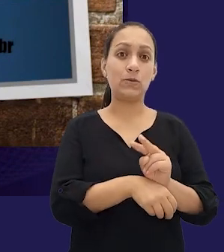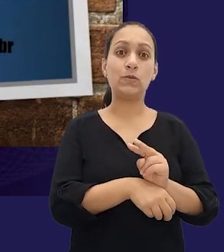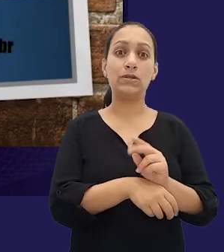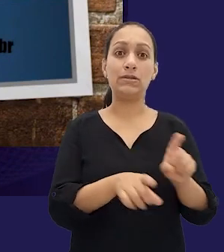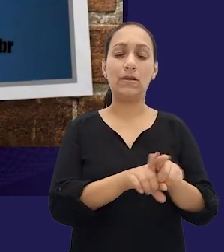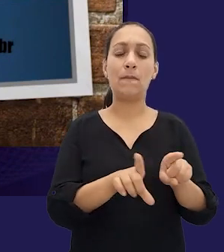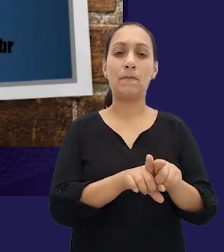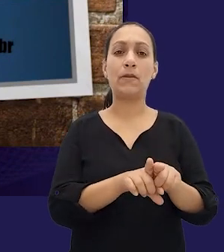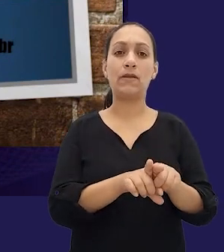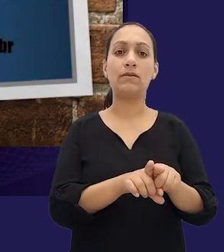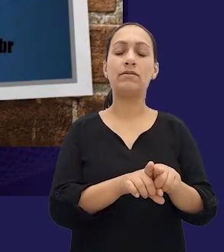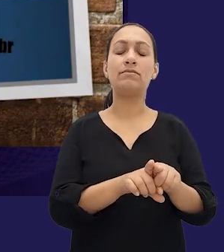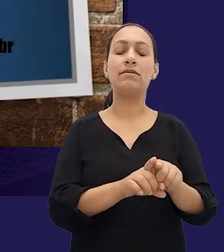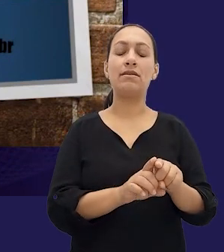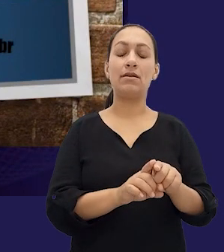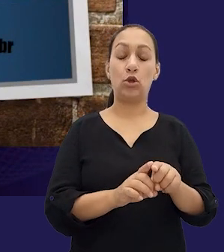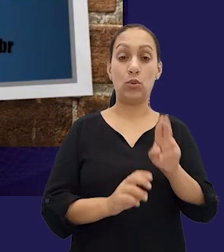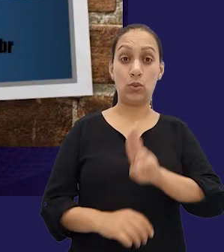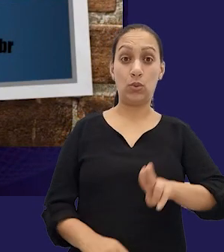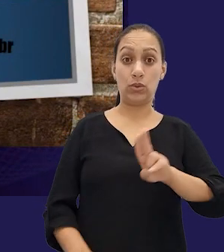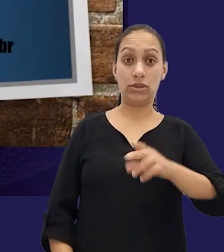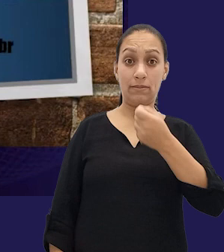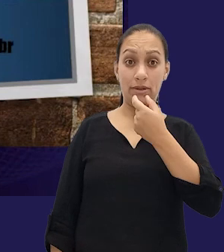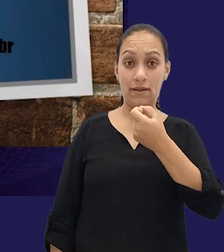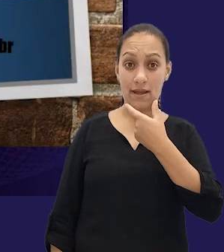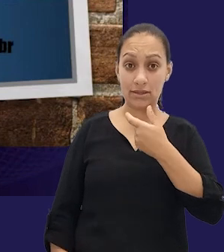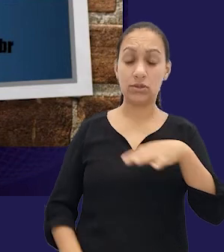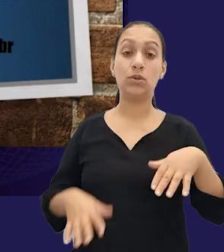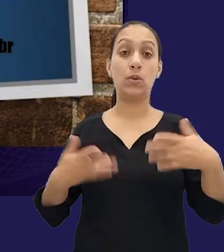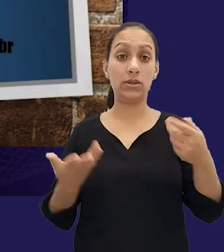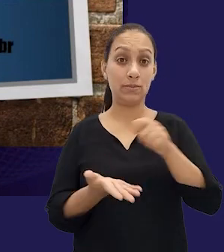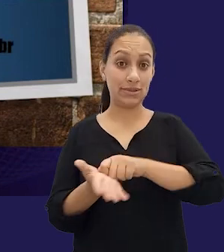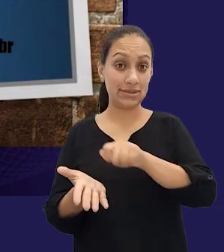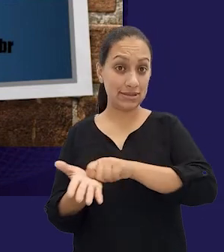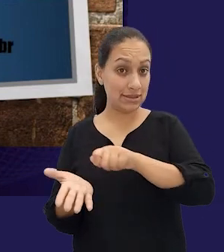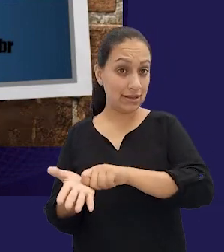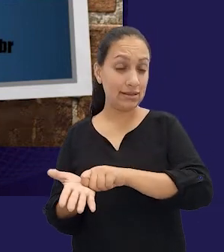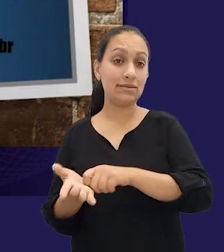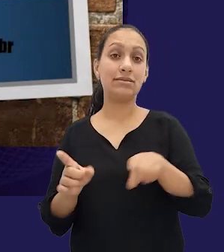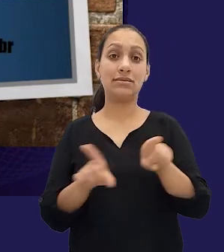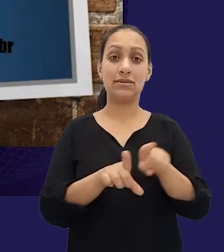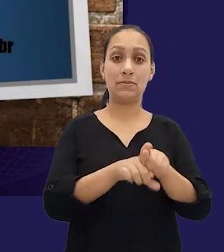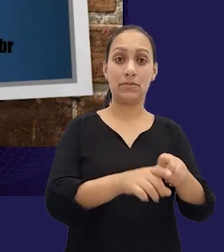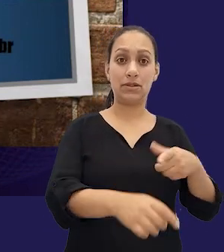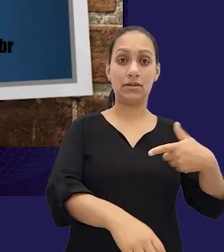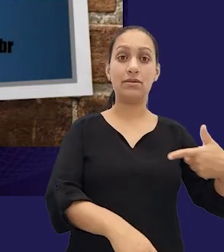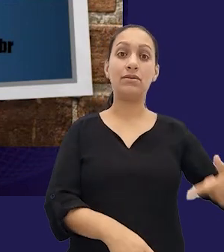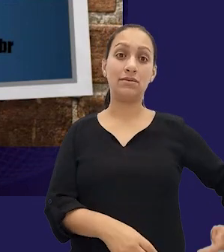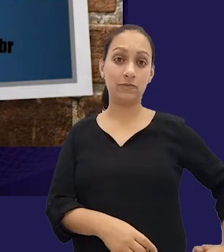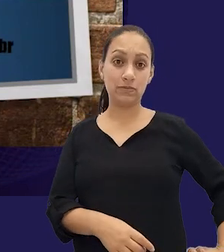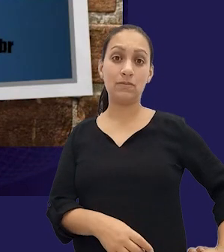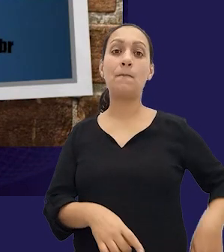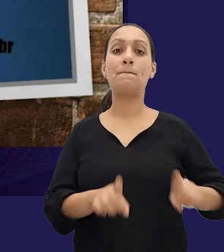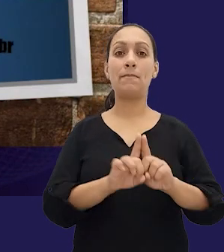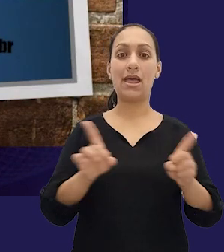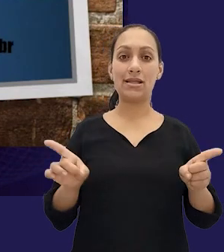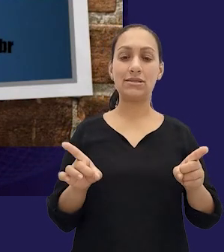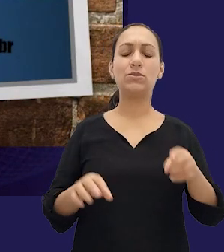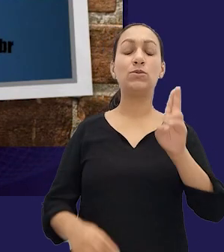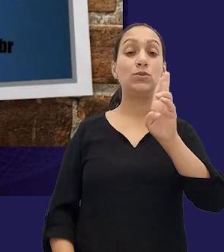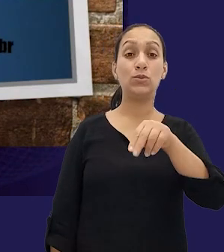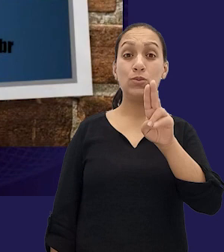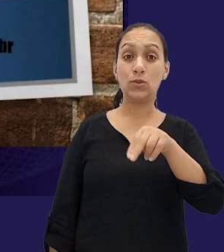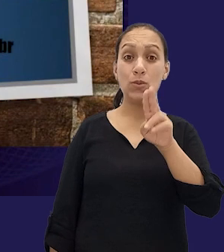propriedade. Então, use sim antibiótico, né? Por via oral, quando prescrito, por via intravenosa, quando prescrito, mas assim, gente,